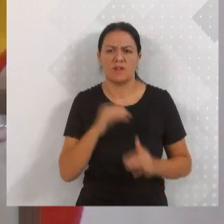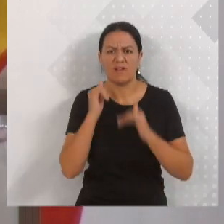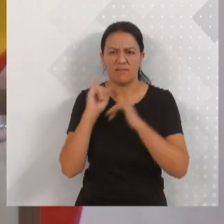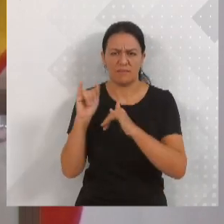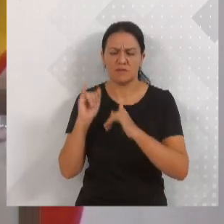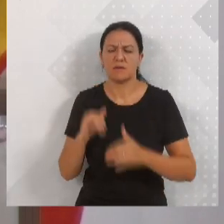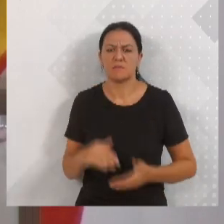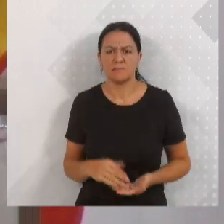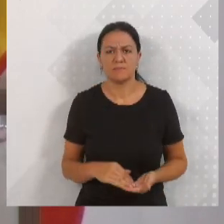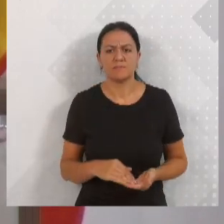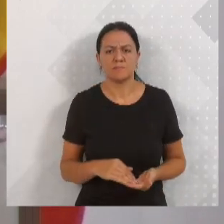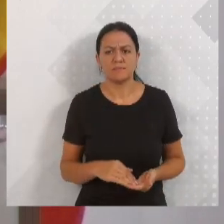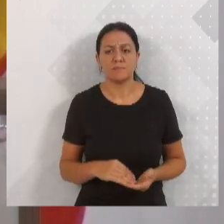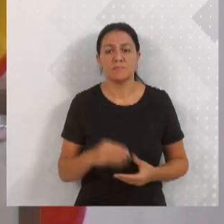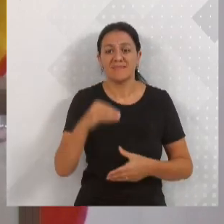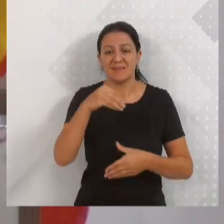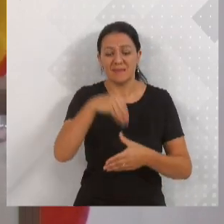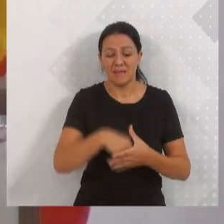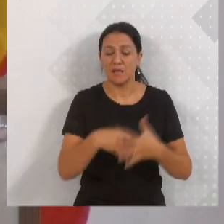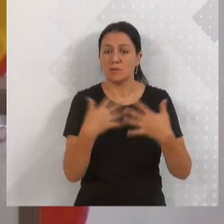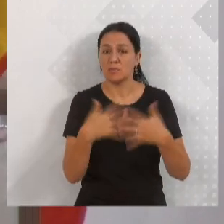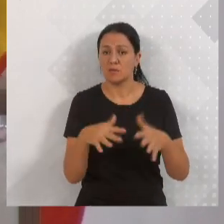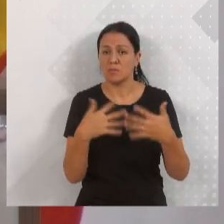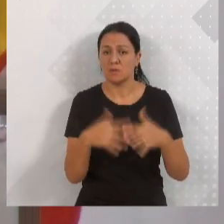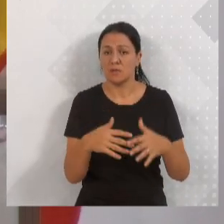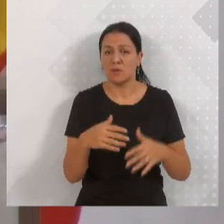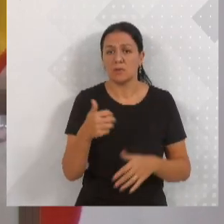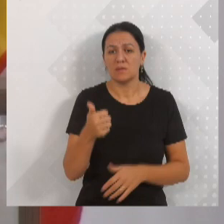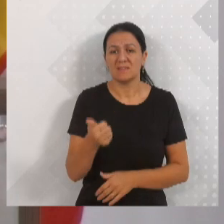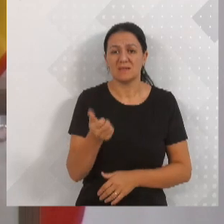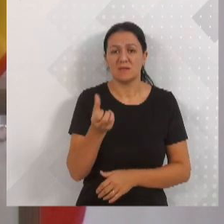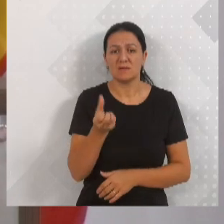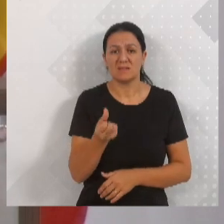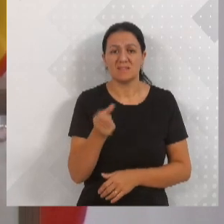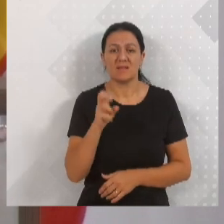poliis dentro dos terminais nós tivemos 165